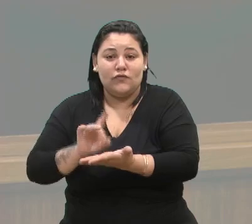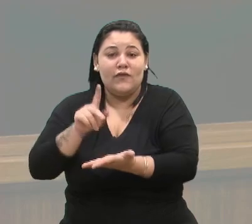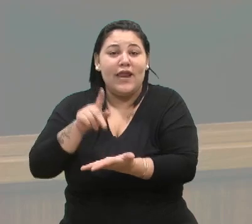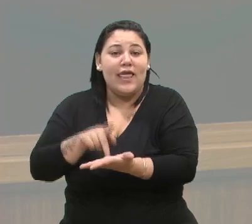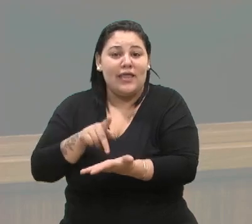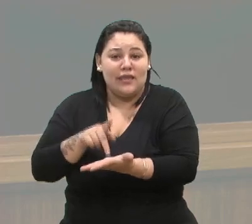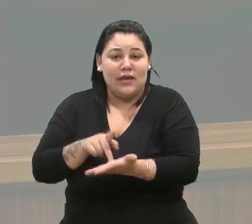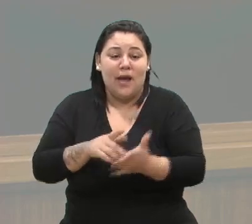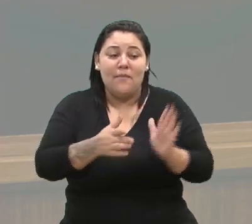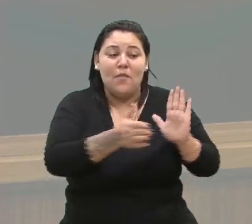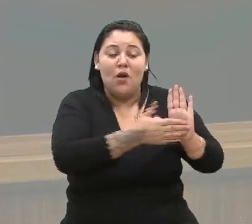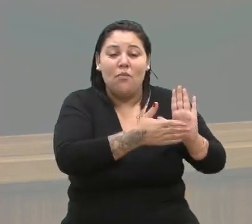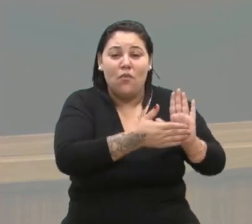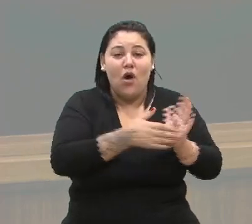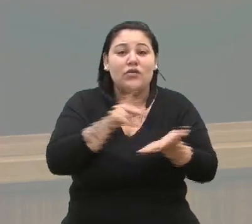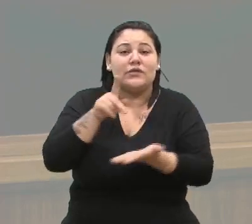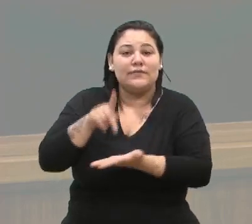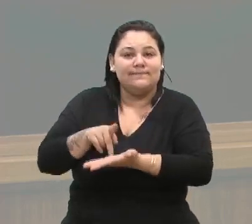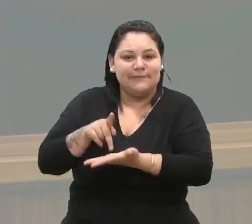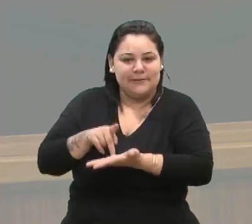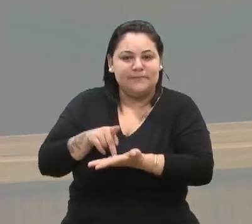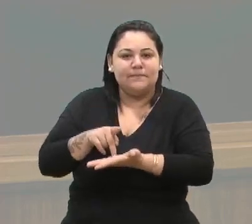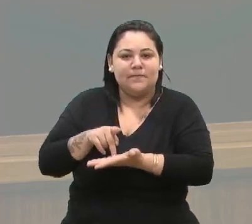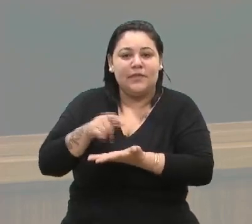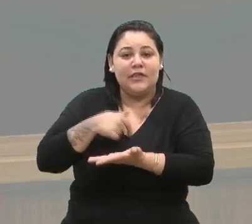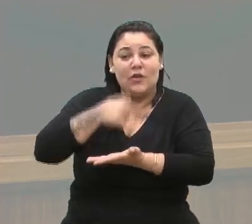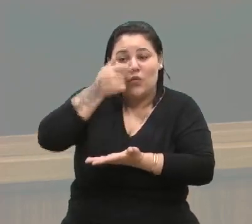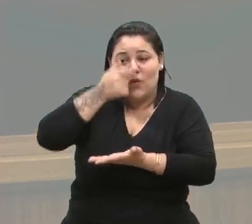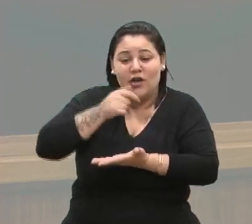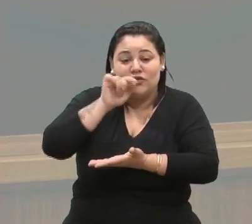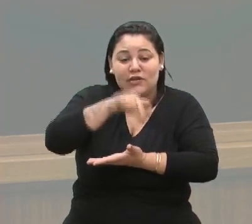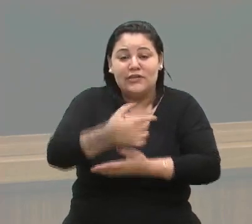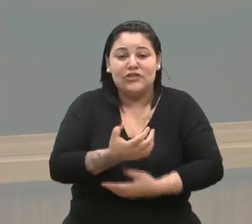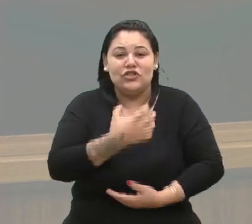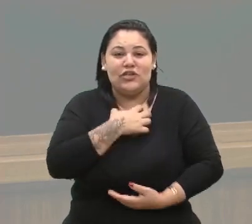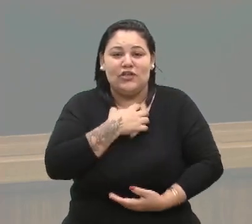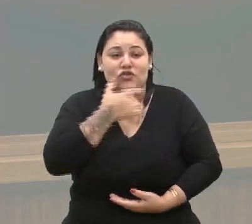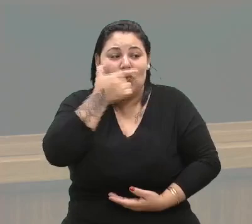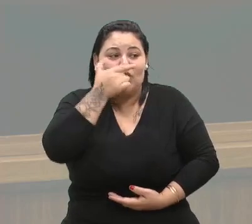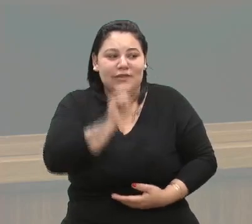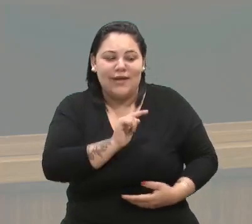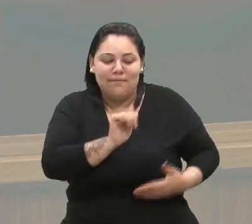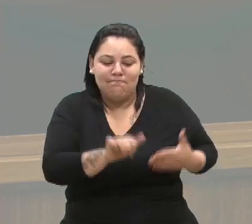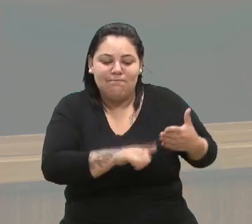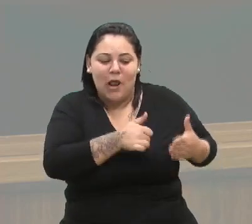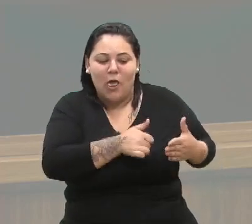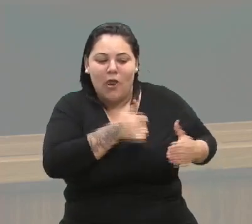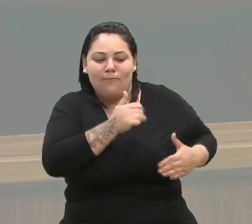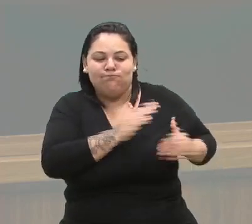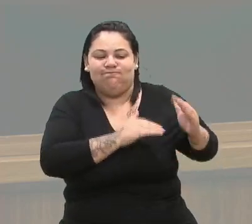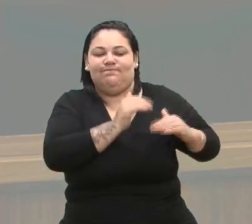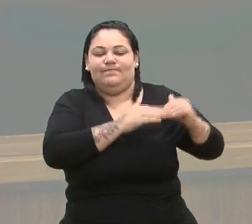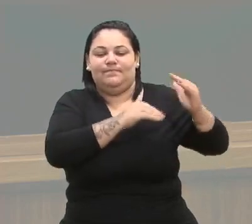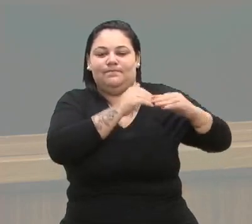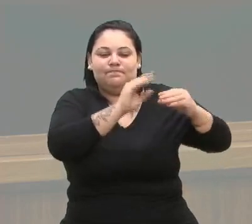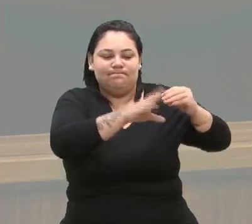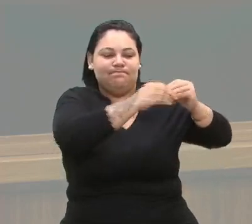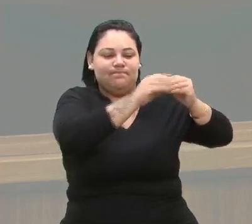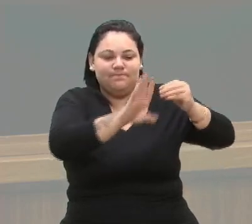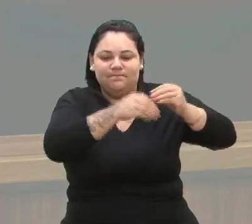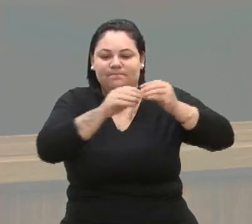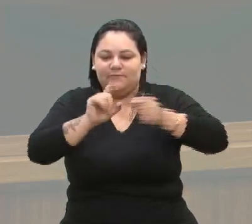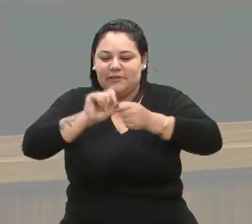proposta original. Então, isso acho que é assim que se constrói, né, fazendo esse debate na Casa do